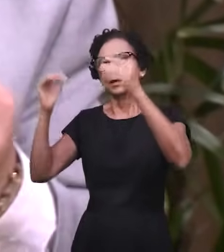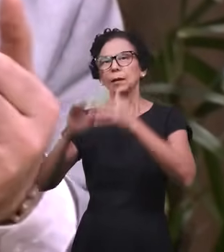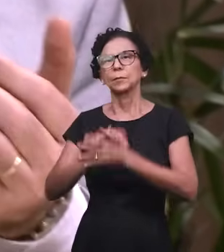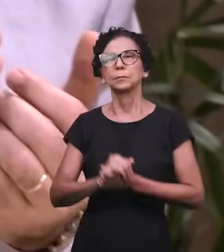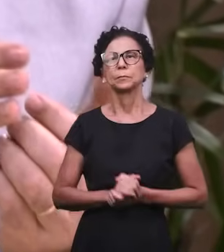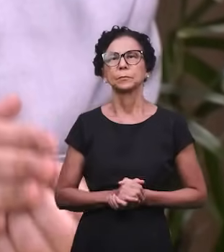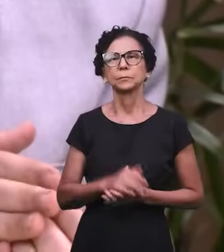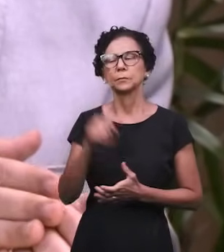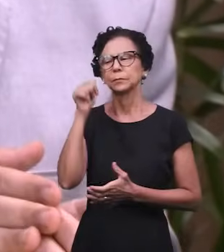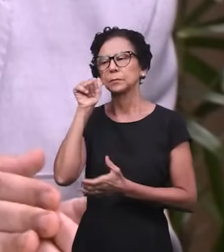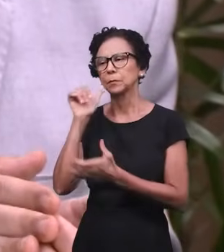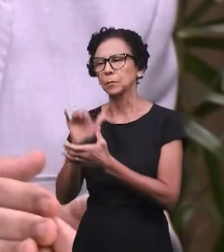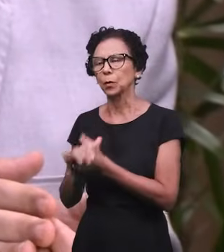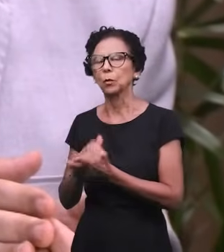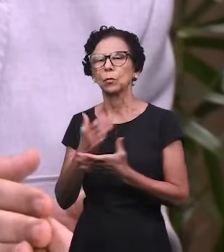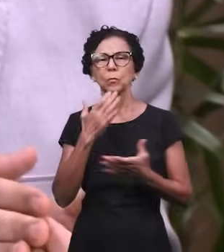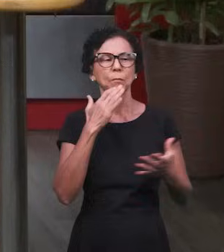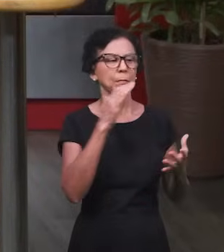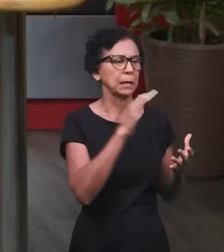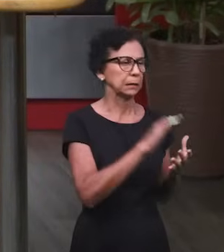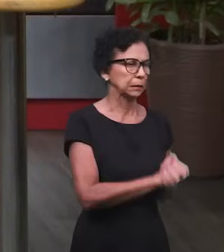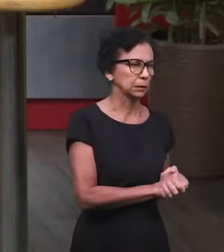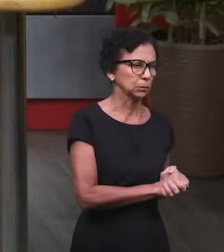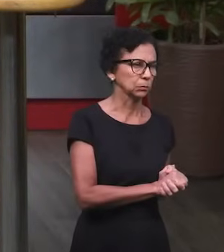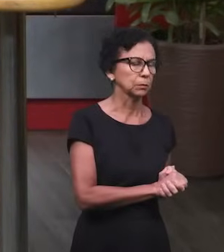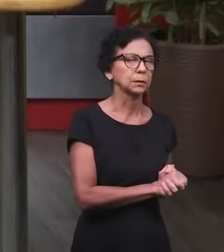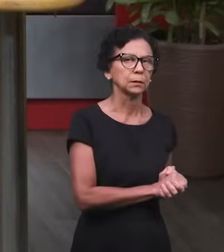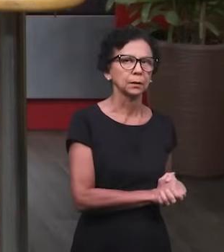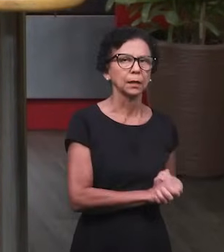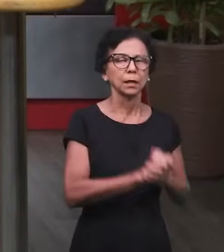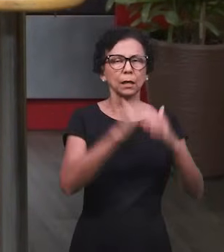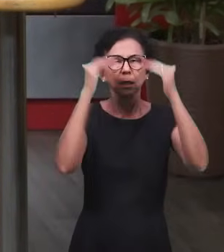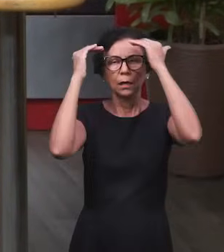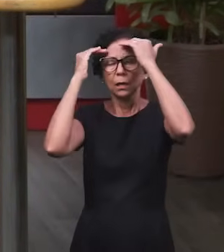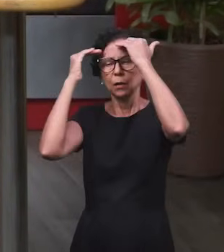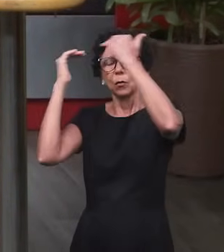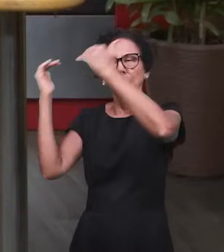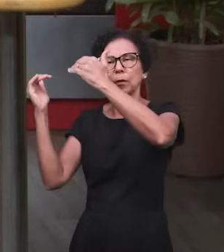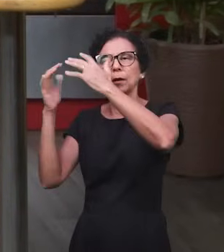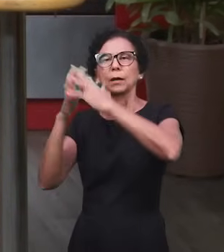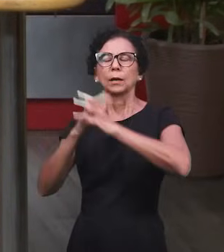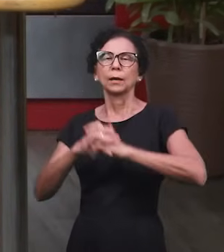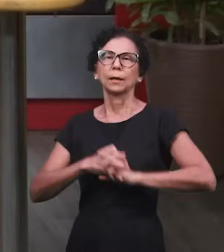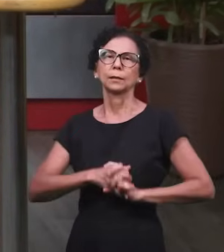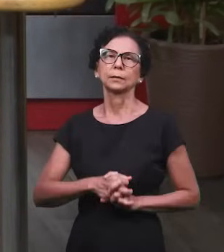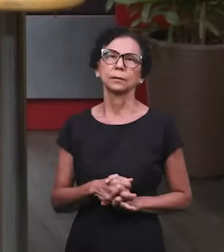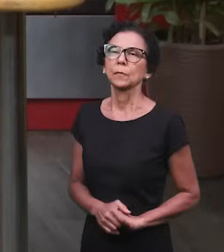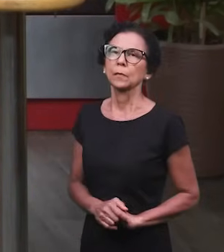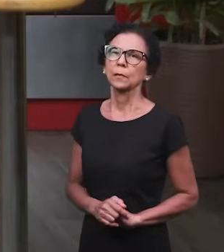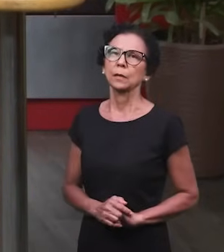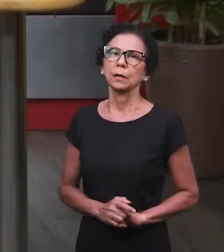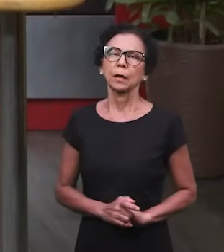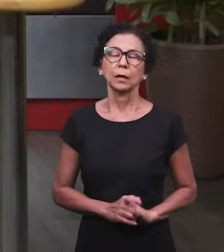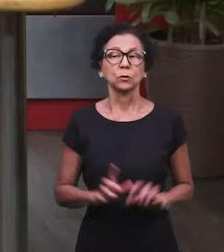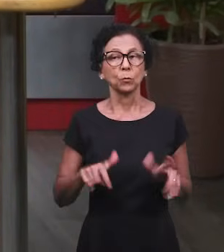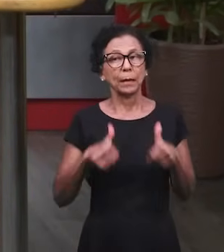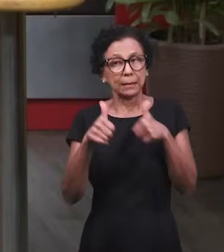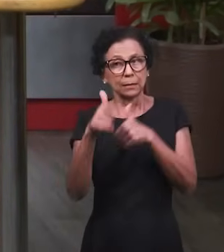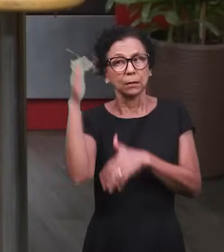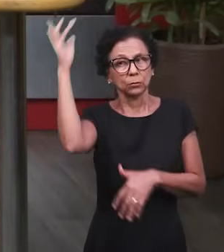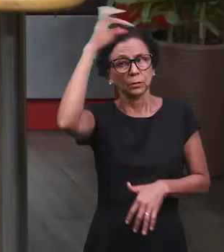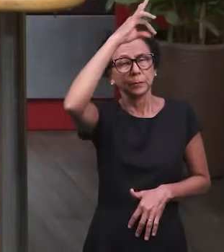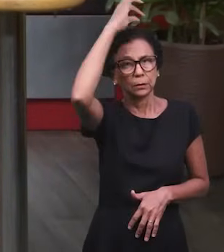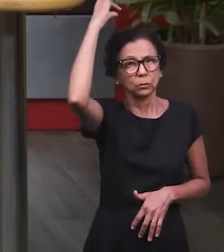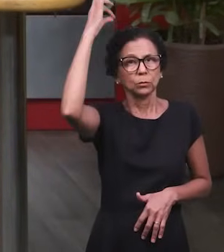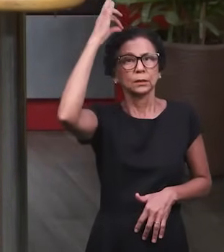resultado desse entendimento dessa a do Espírito Santo tem duas coisas que o versículo a gente pode até